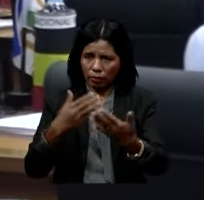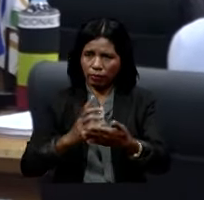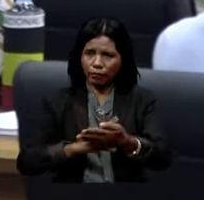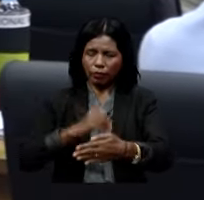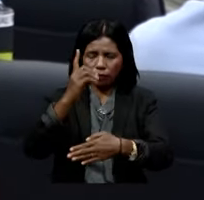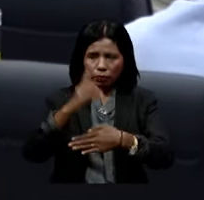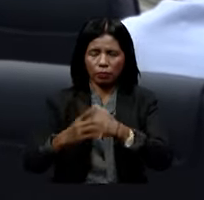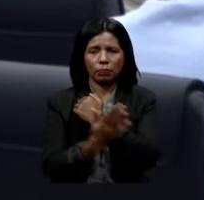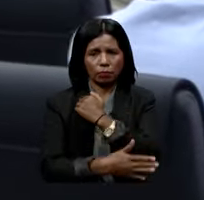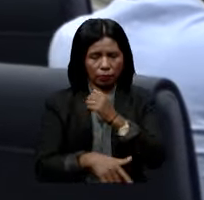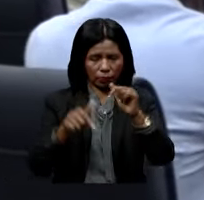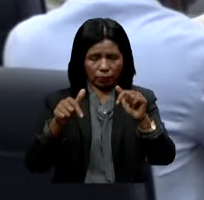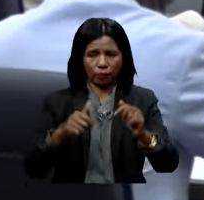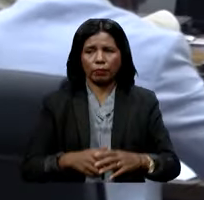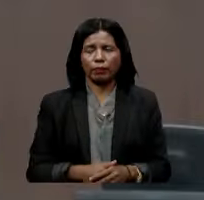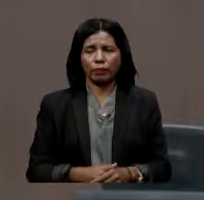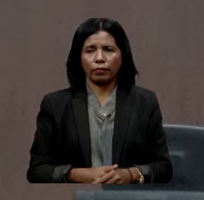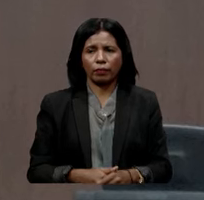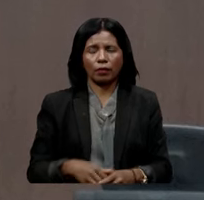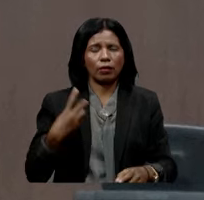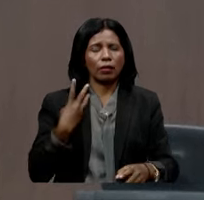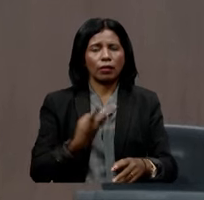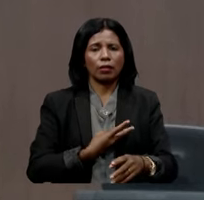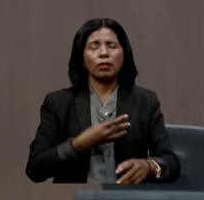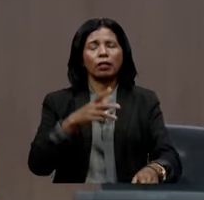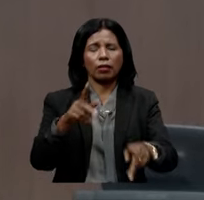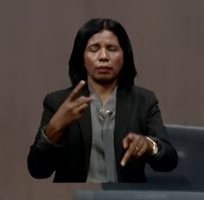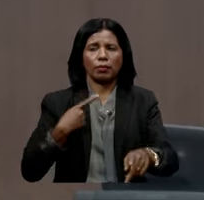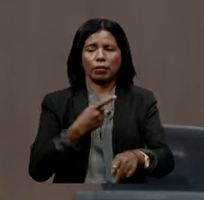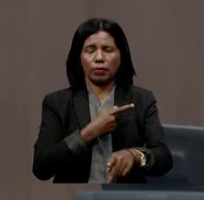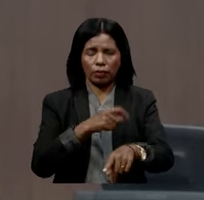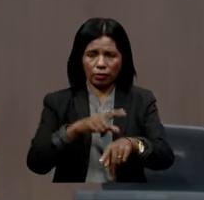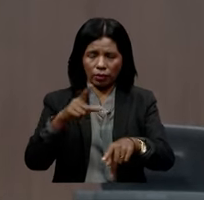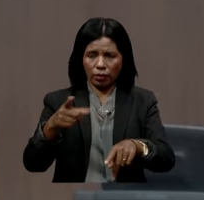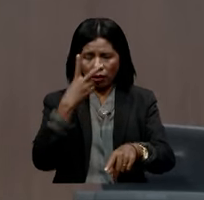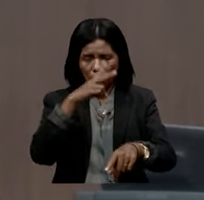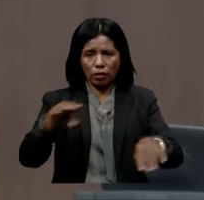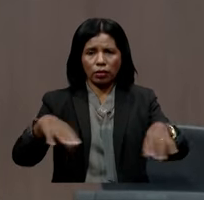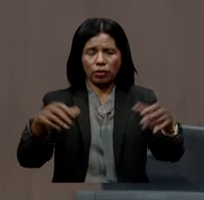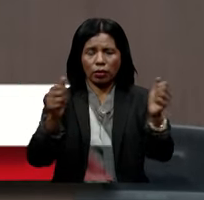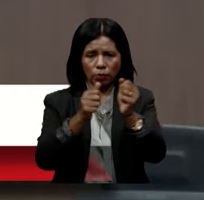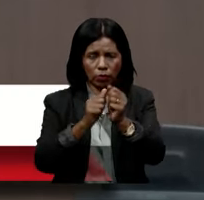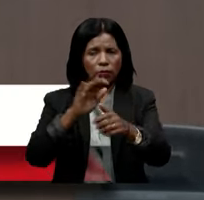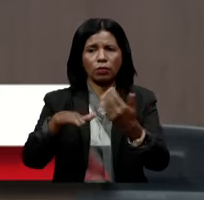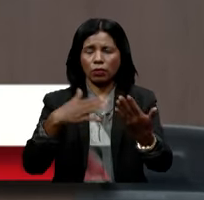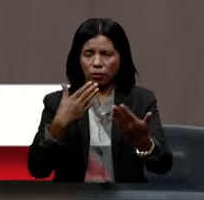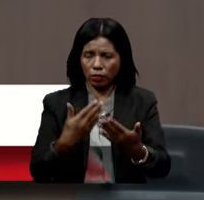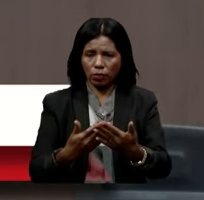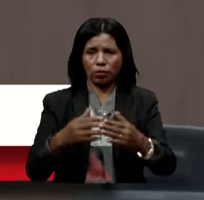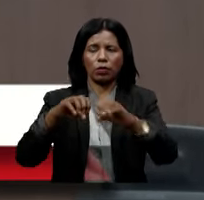desenvolve país. Né? O caminho à nossa frente é nobre e necessário. Trabalhamos unidos,